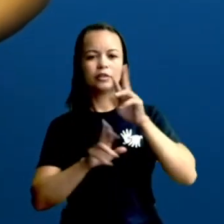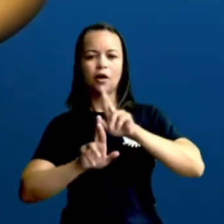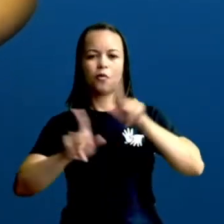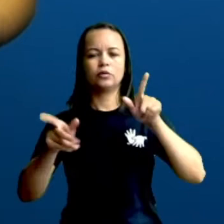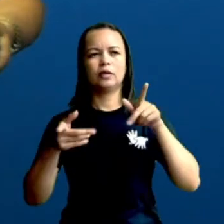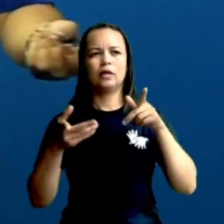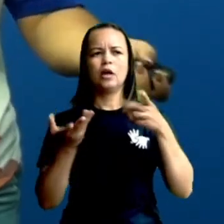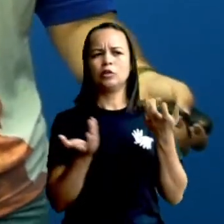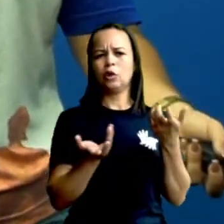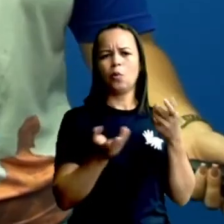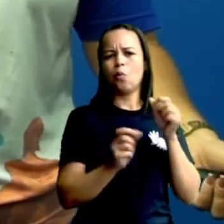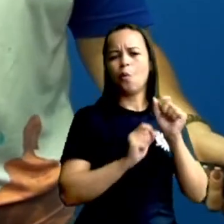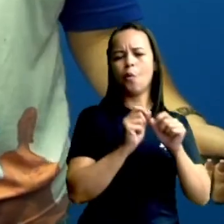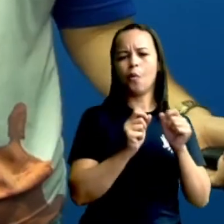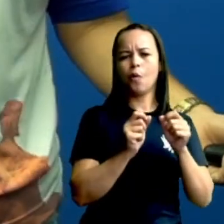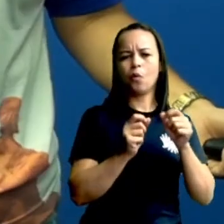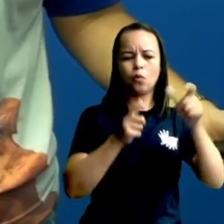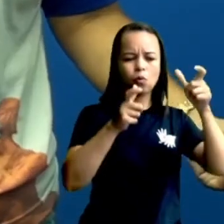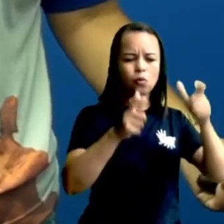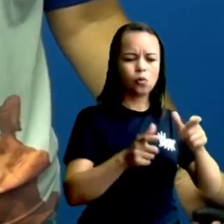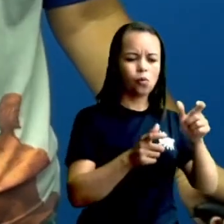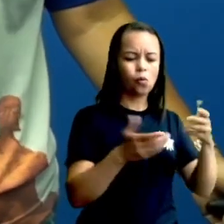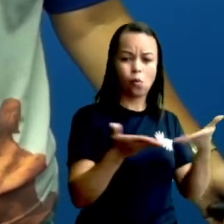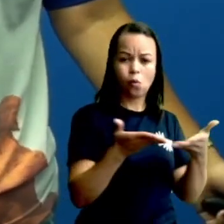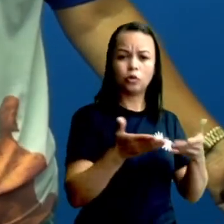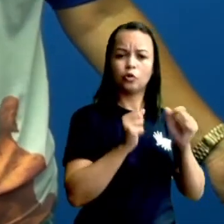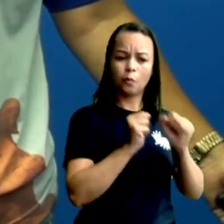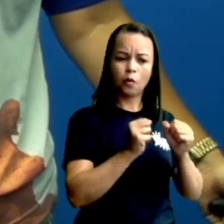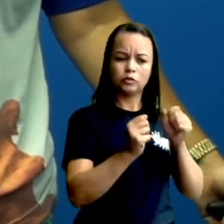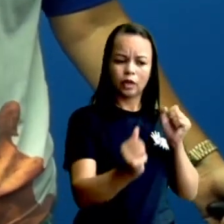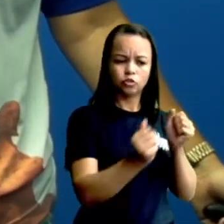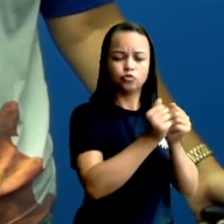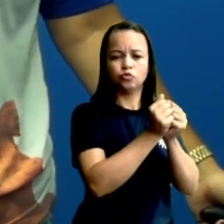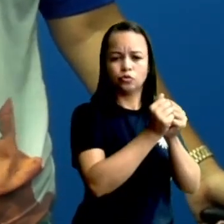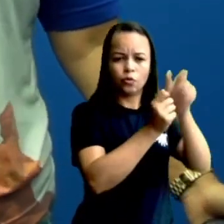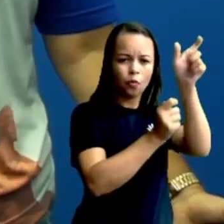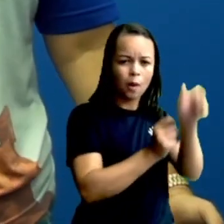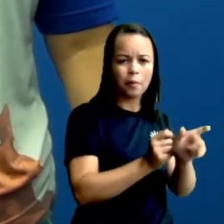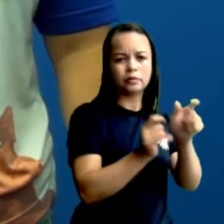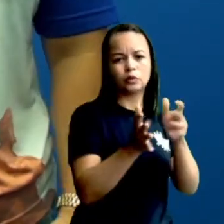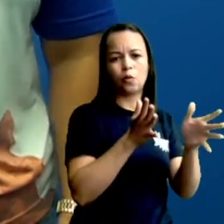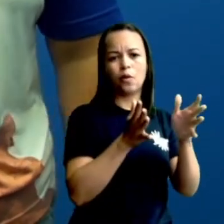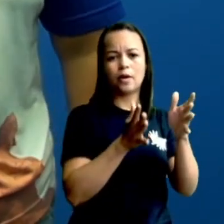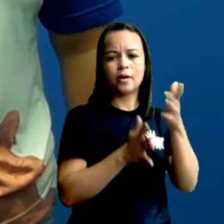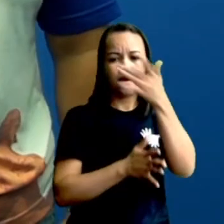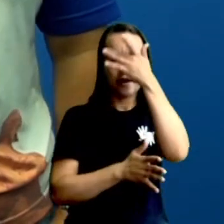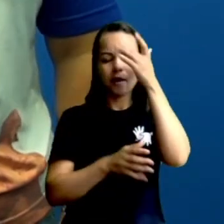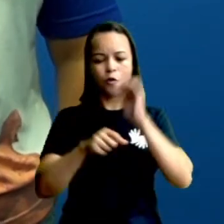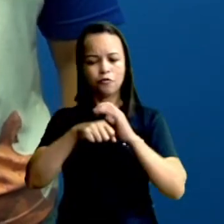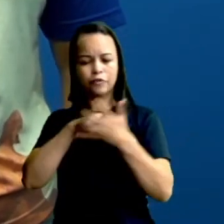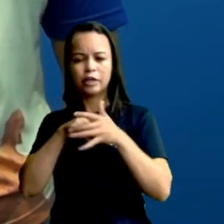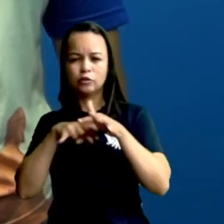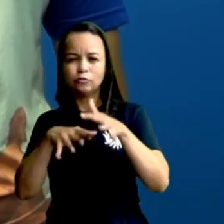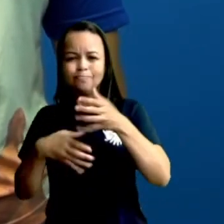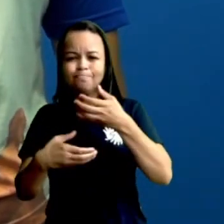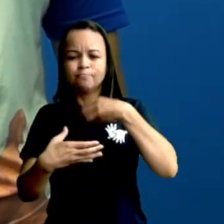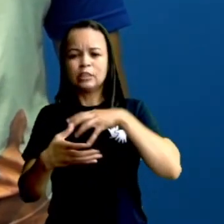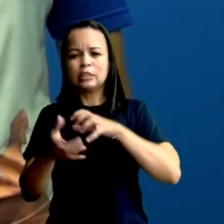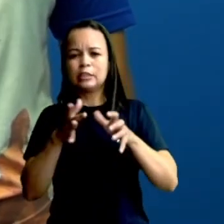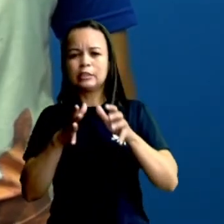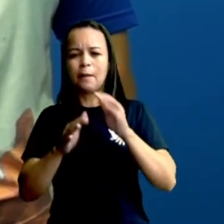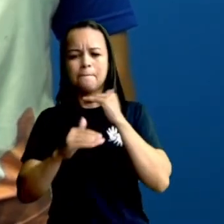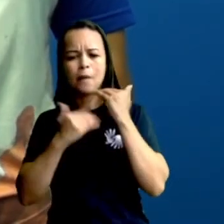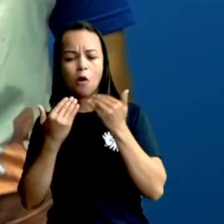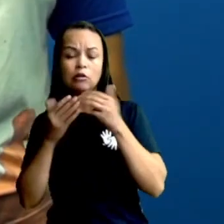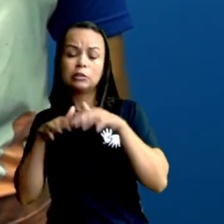com alguém, amanhã o vírus veio, aquela pessoa ficou doente e morreu e aí não está mais ali. Então isso muda a gente por dentro, certo? A